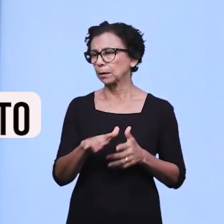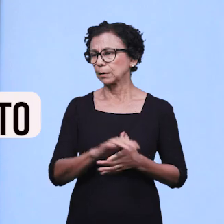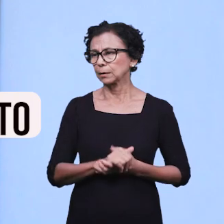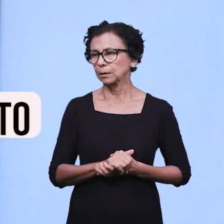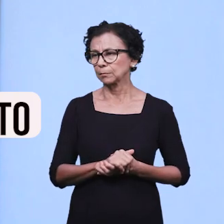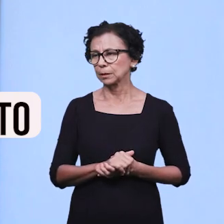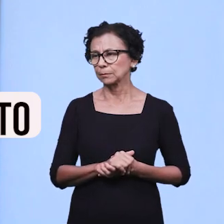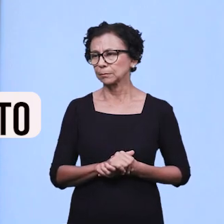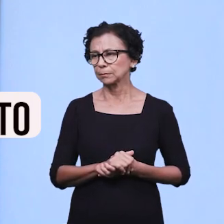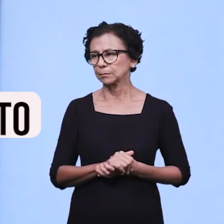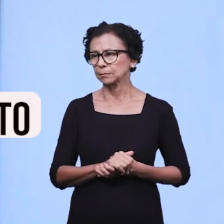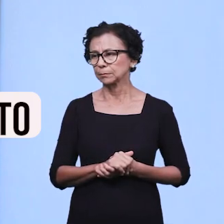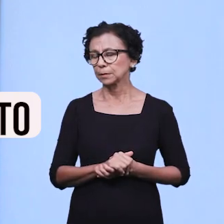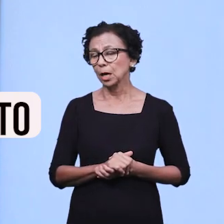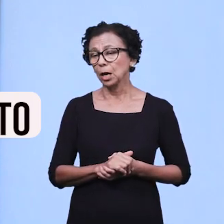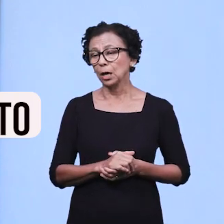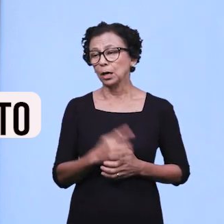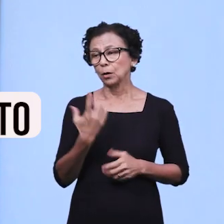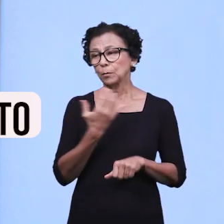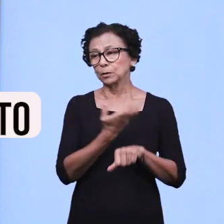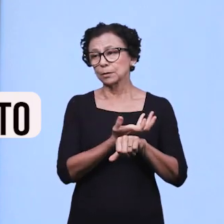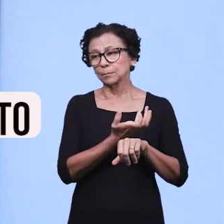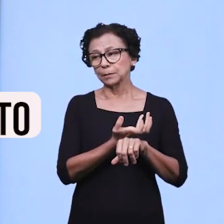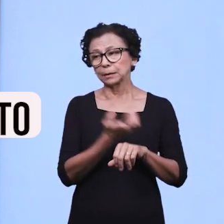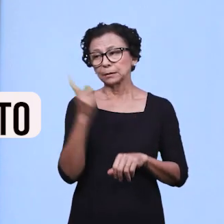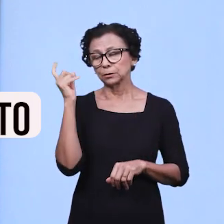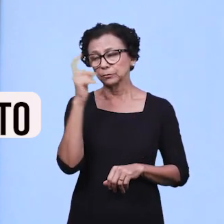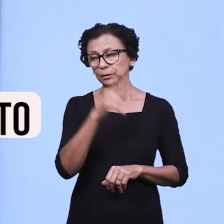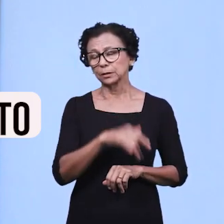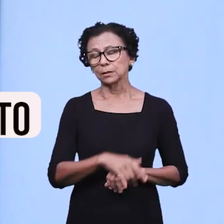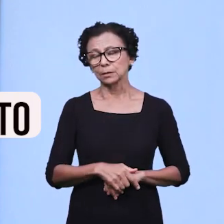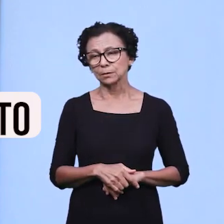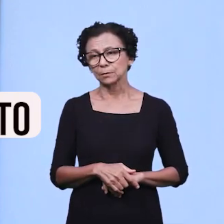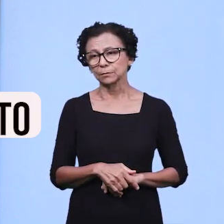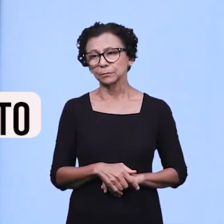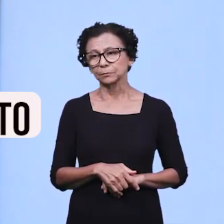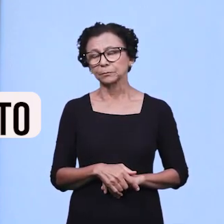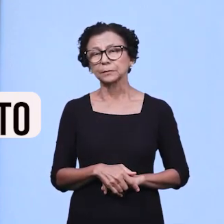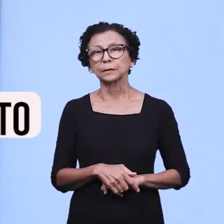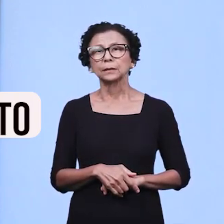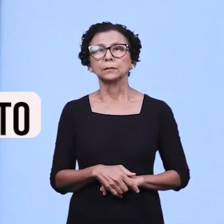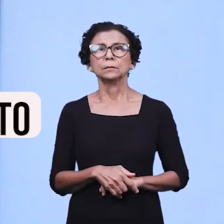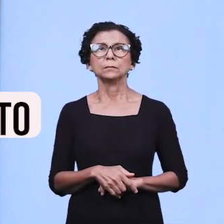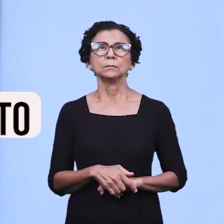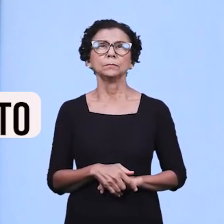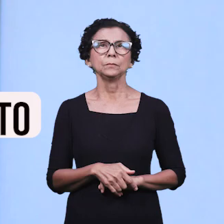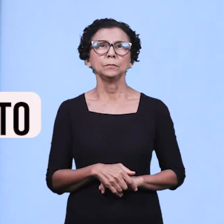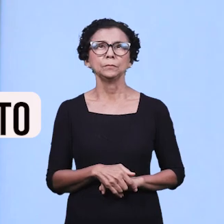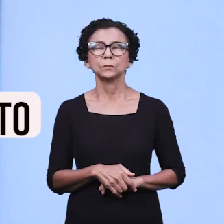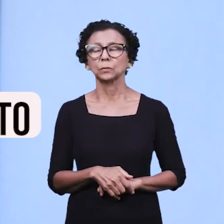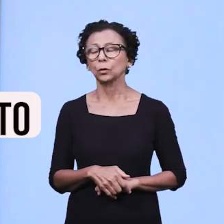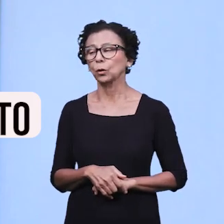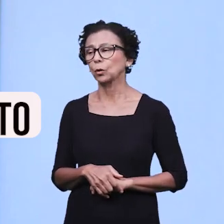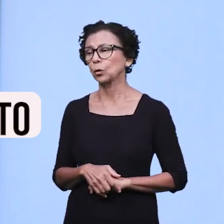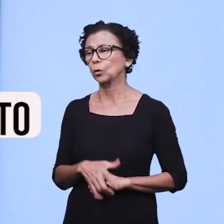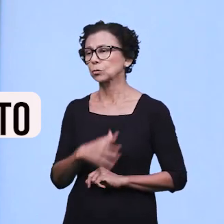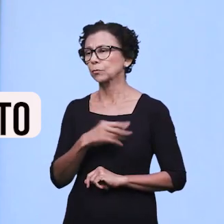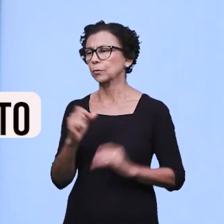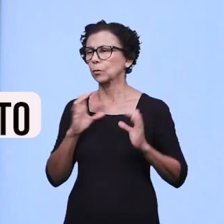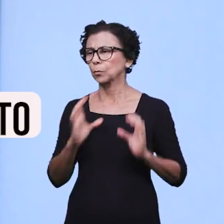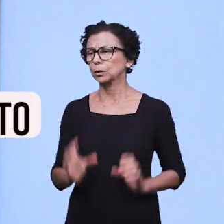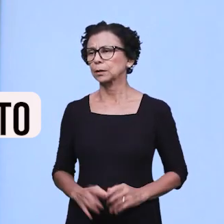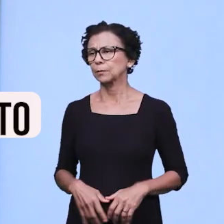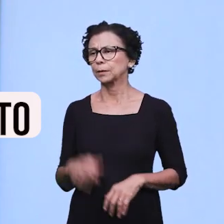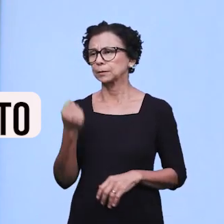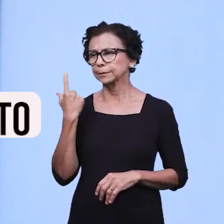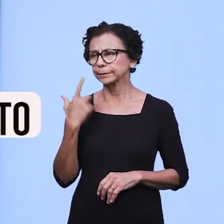uma indisciplina, de modo geral. Agora, o que é isso? Então, se eu quero resolver um problema, eu tenho que dar